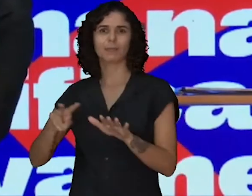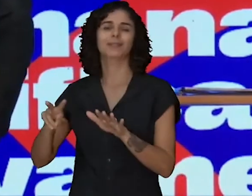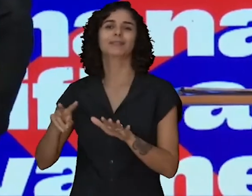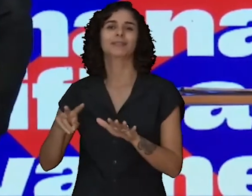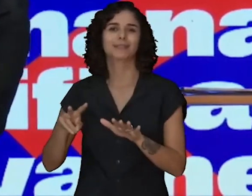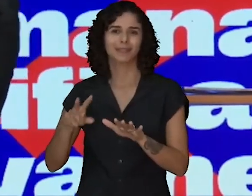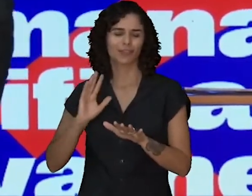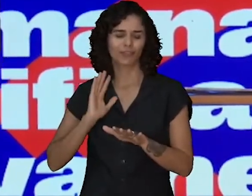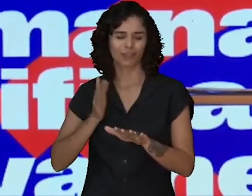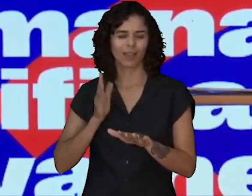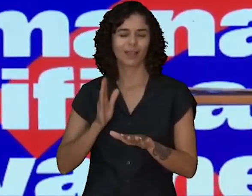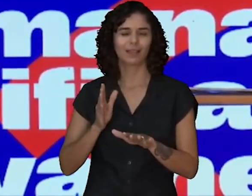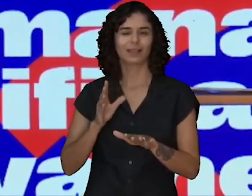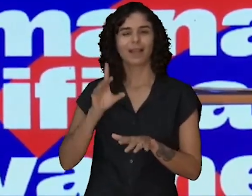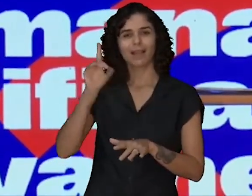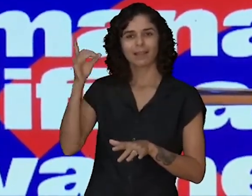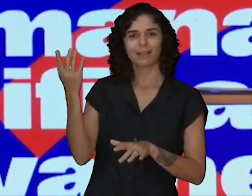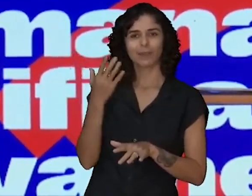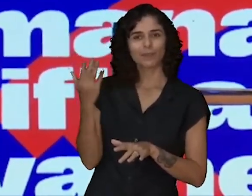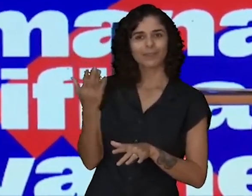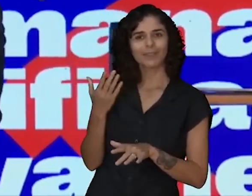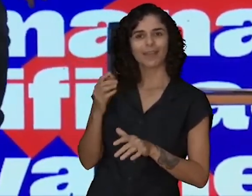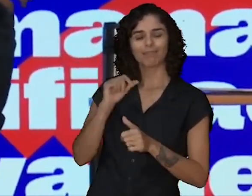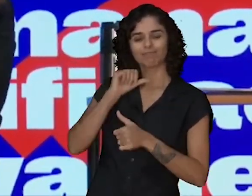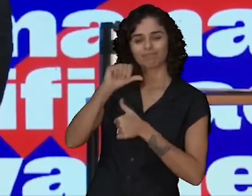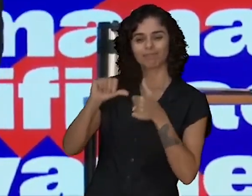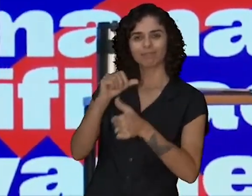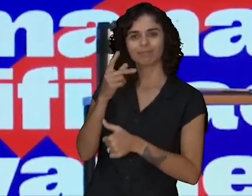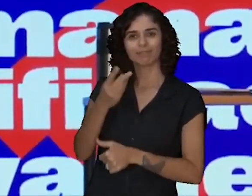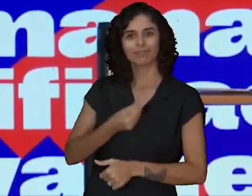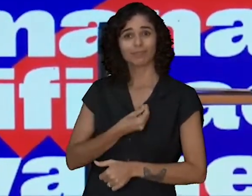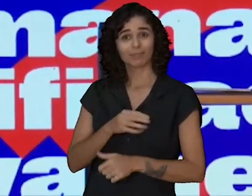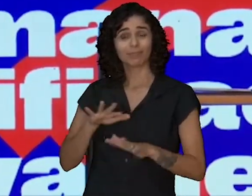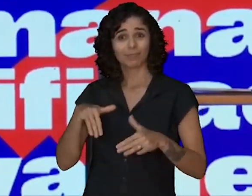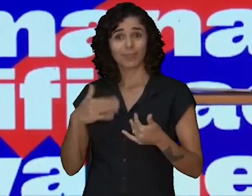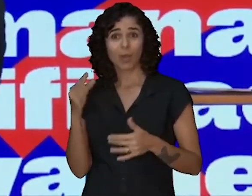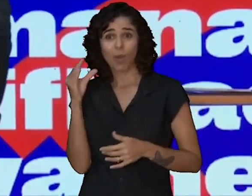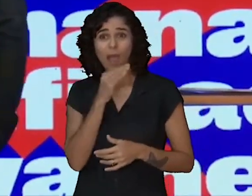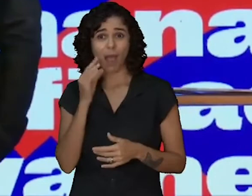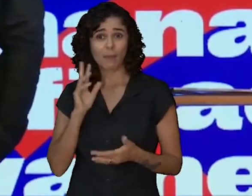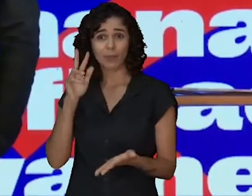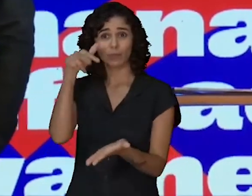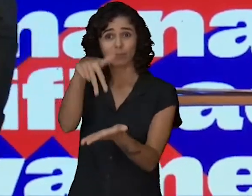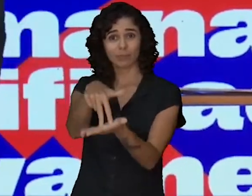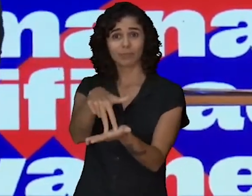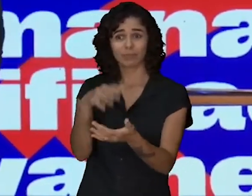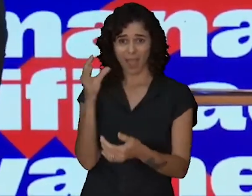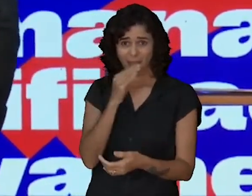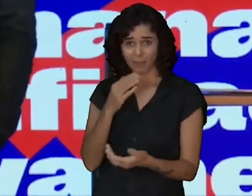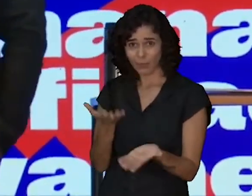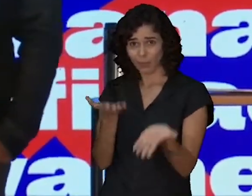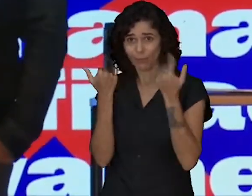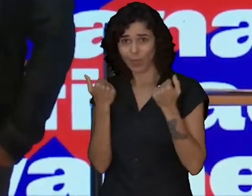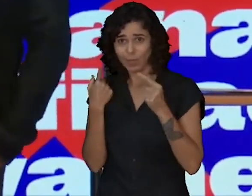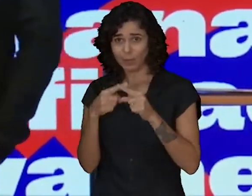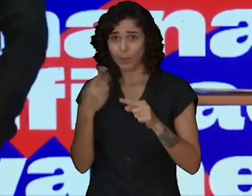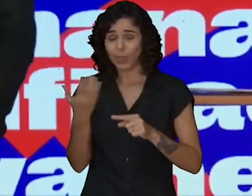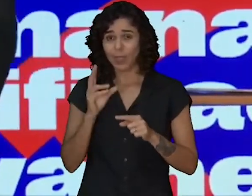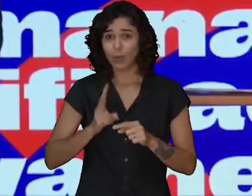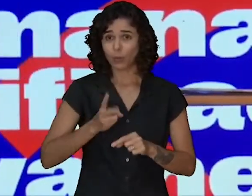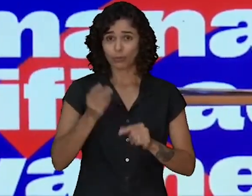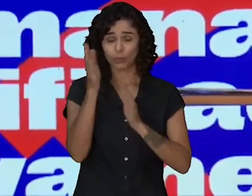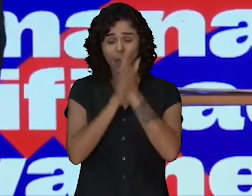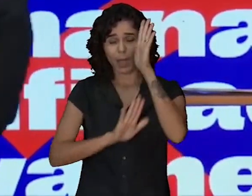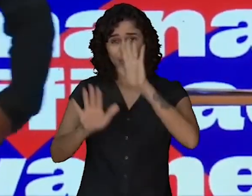com você. Então faz um favor, sai mais rápido que você puder, porque a gente ainda quer adorar mais um tempo com o Benê. Tem mais 3 canções que